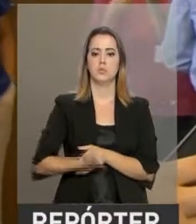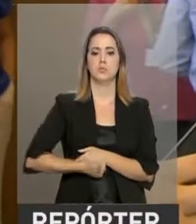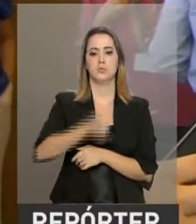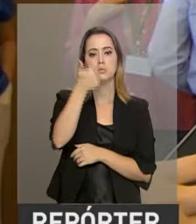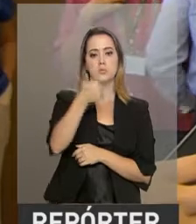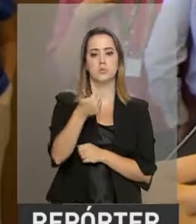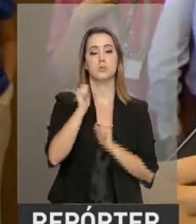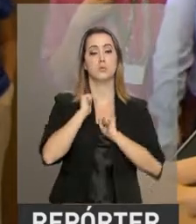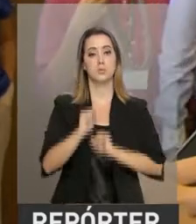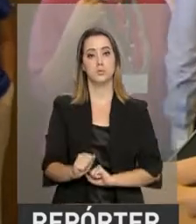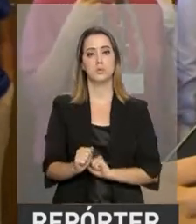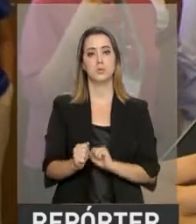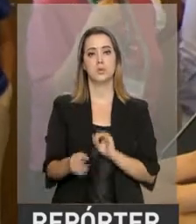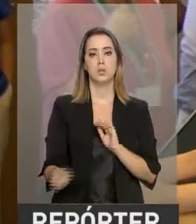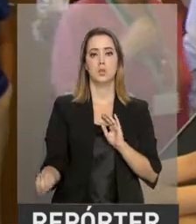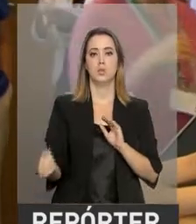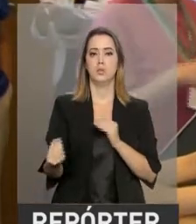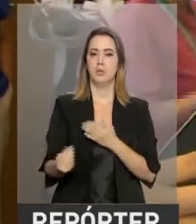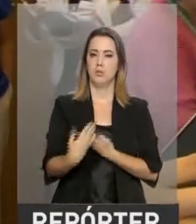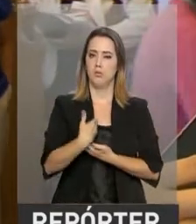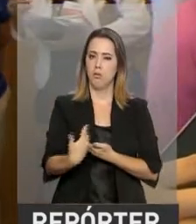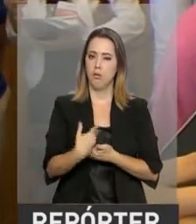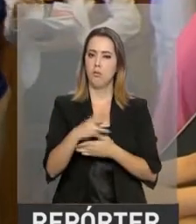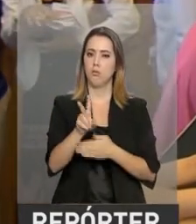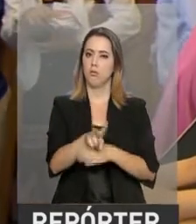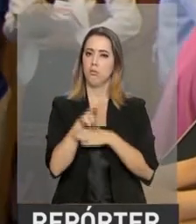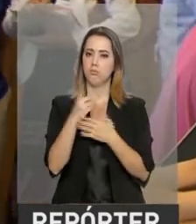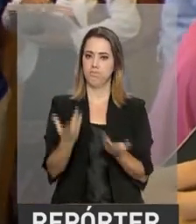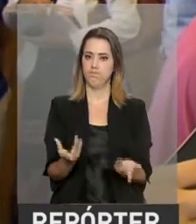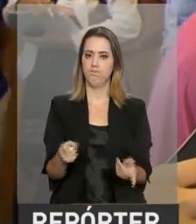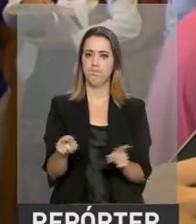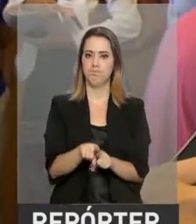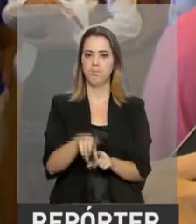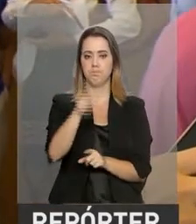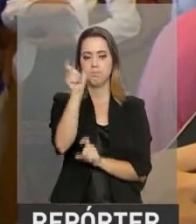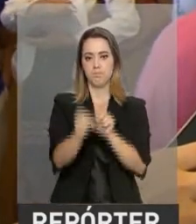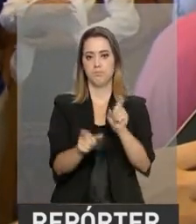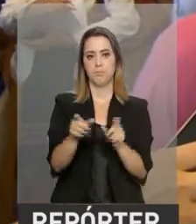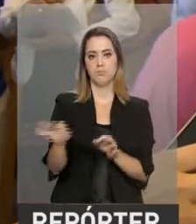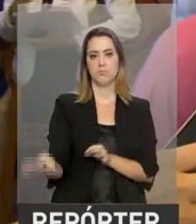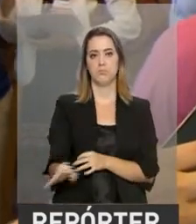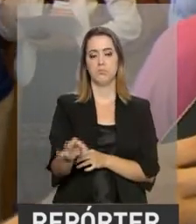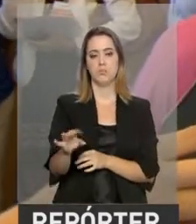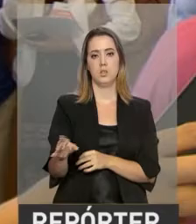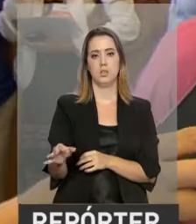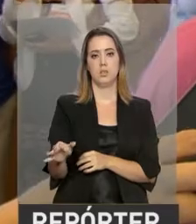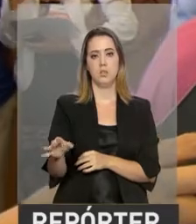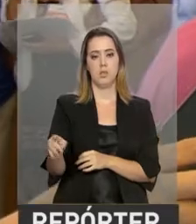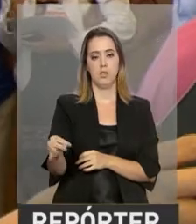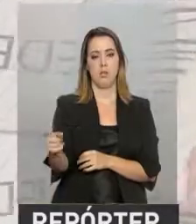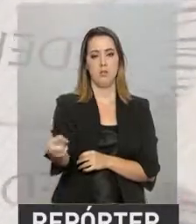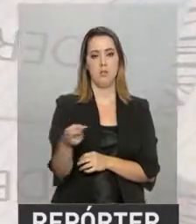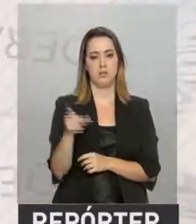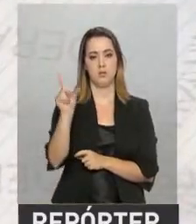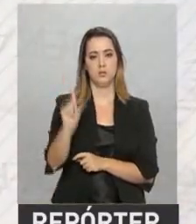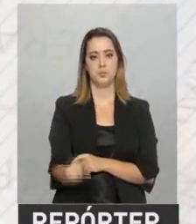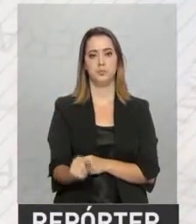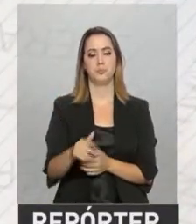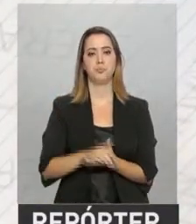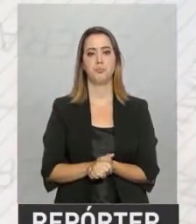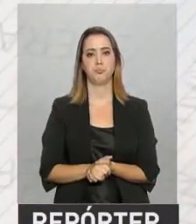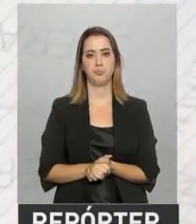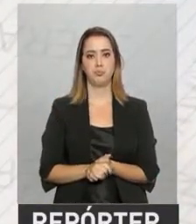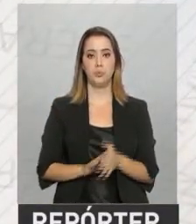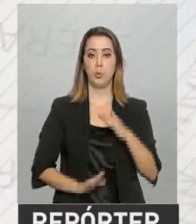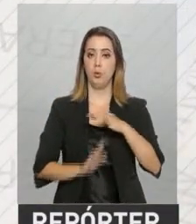das condições do acesso ao crédito que é taxas mais baixas e garantias é através do fundo garantidor de investimento o limite de